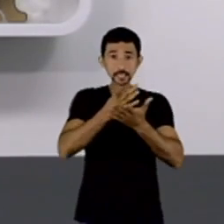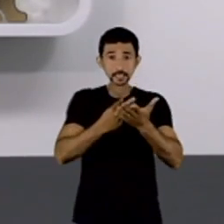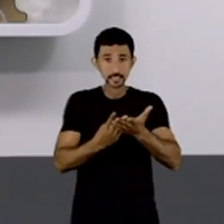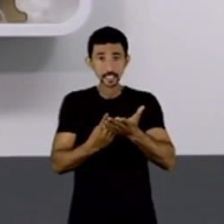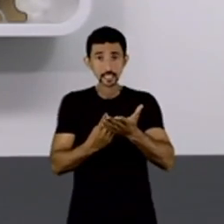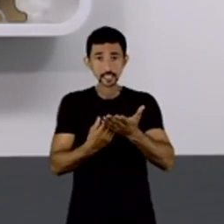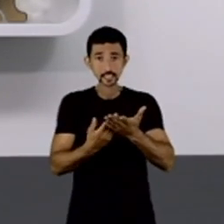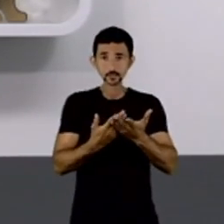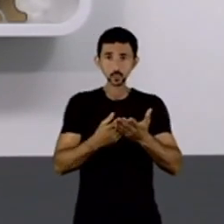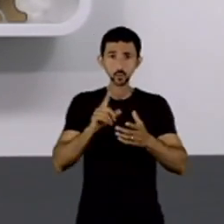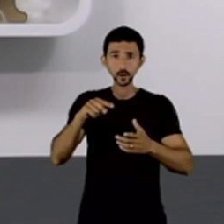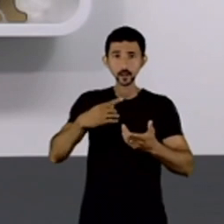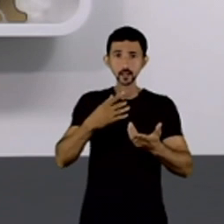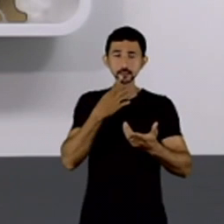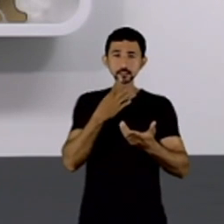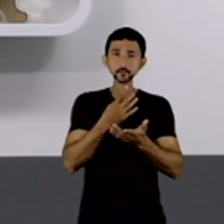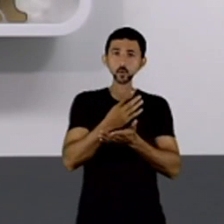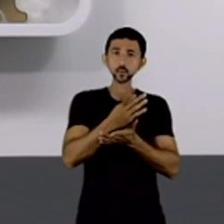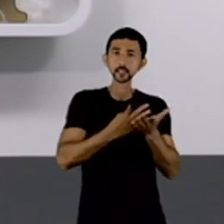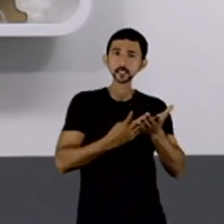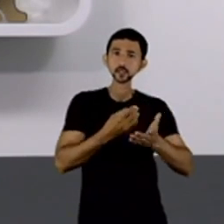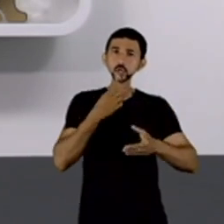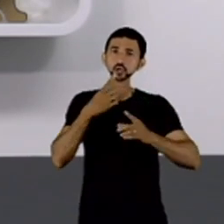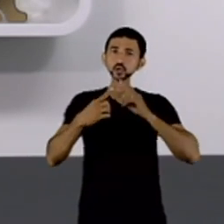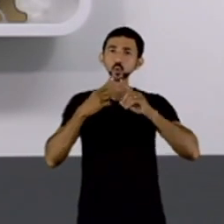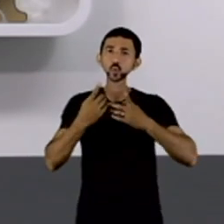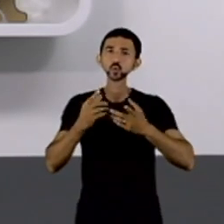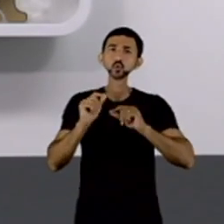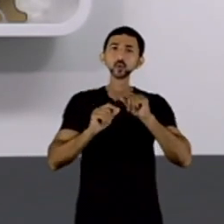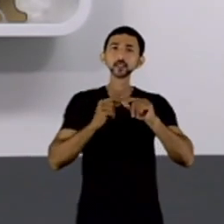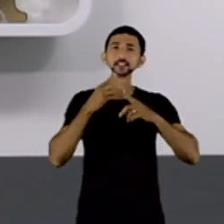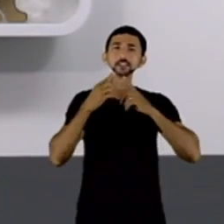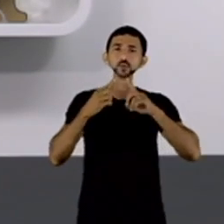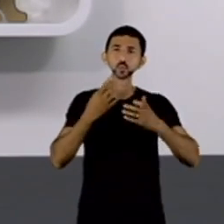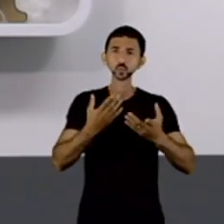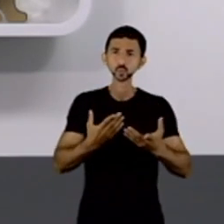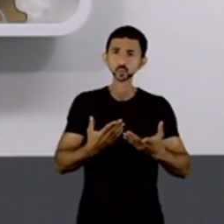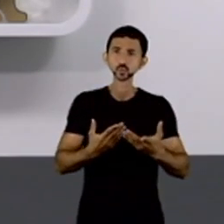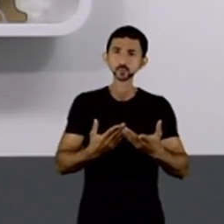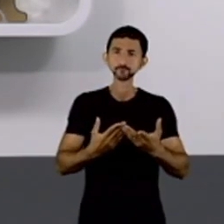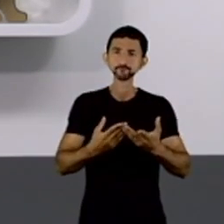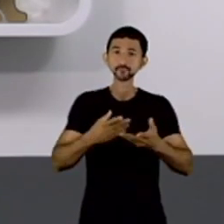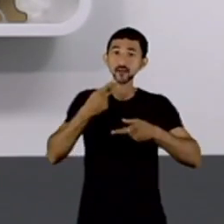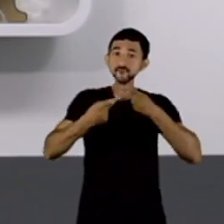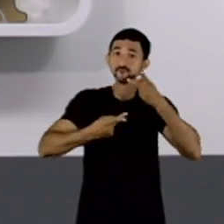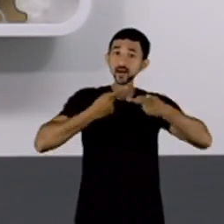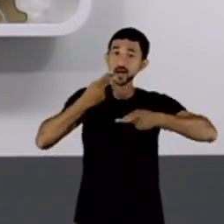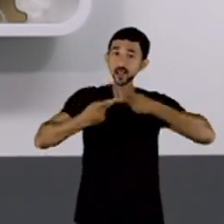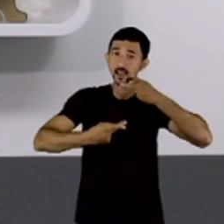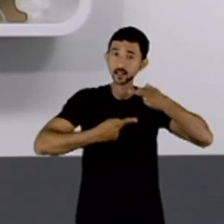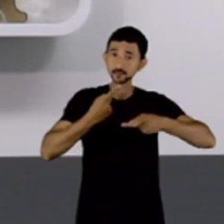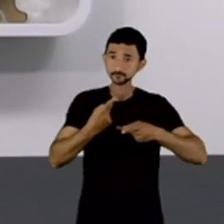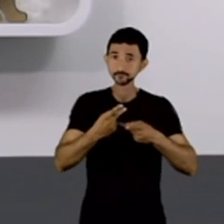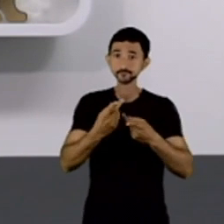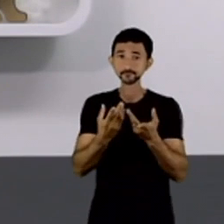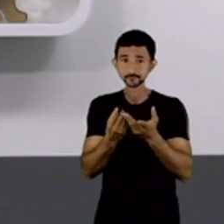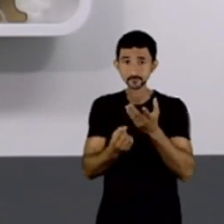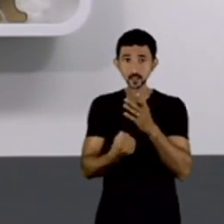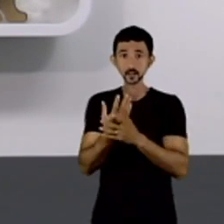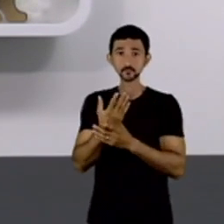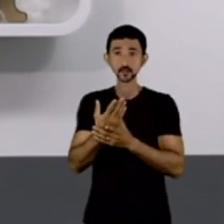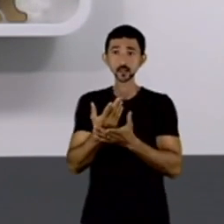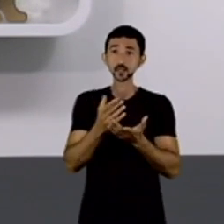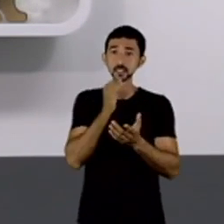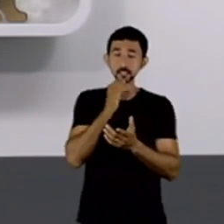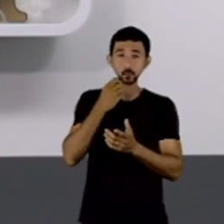narrativo se vale de discursos. E o que são discursos? São falas, tá? Elaboradas,